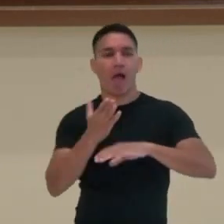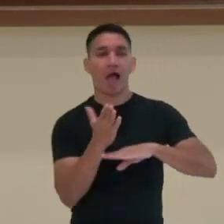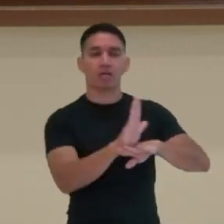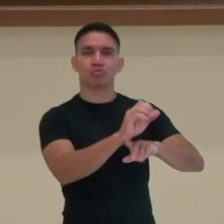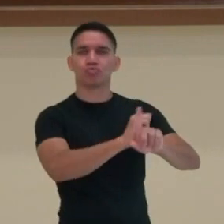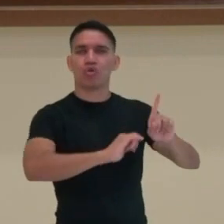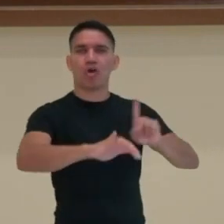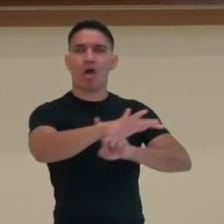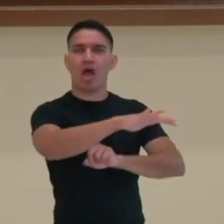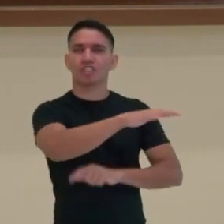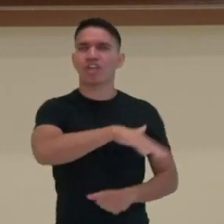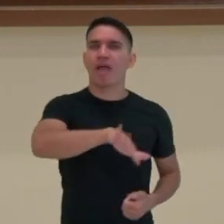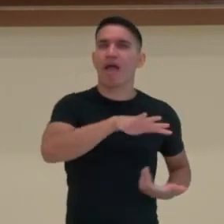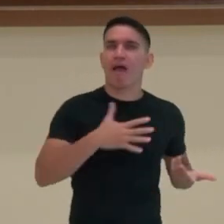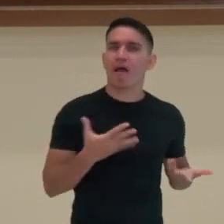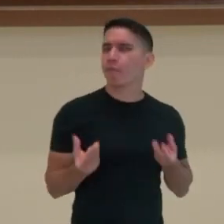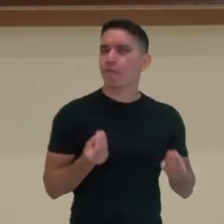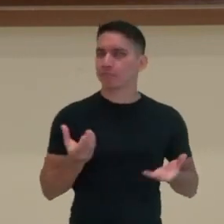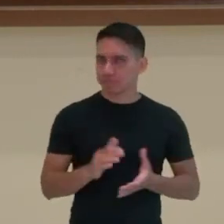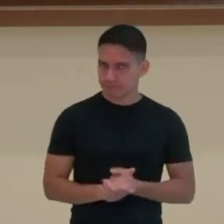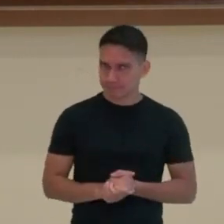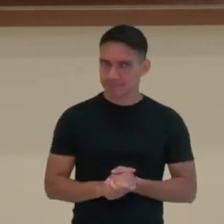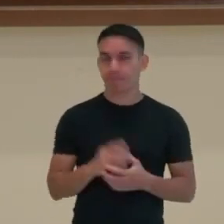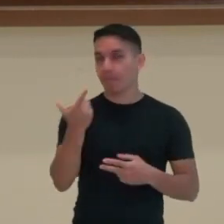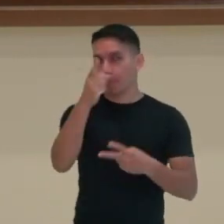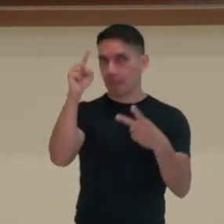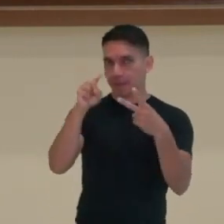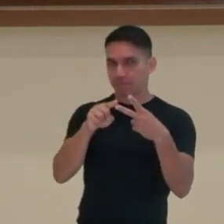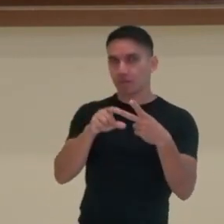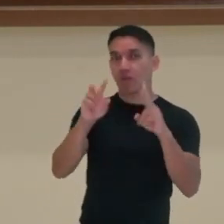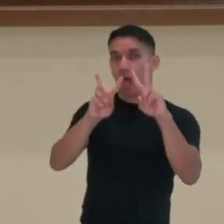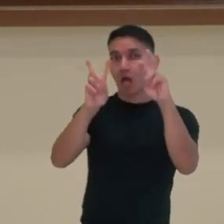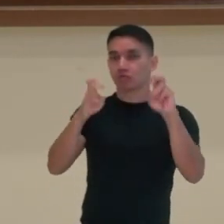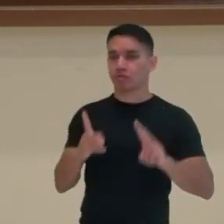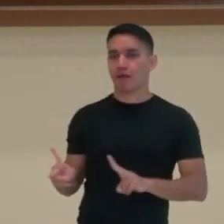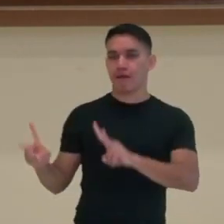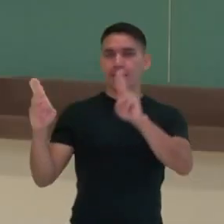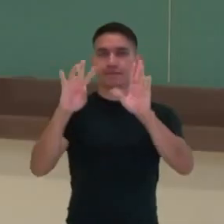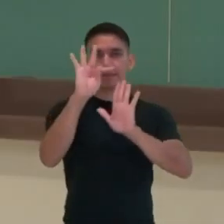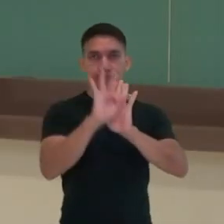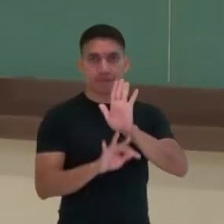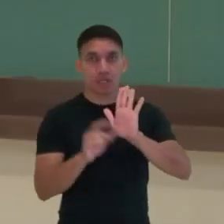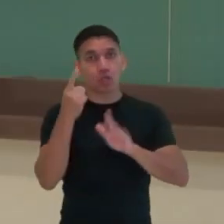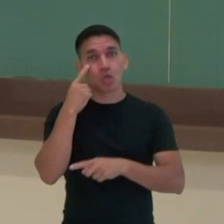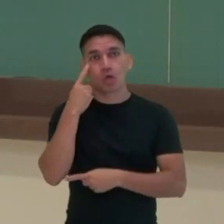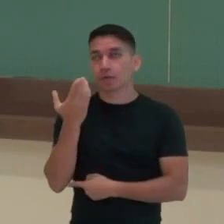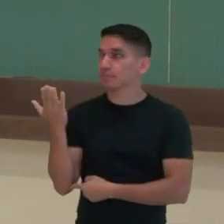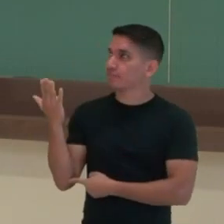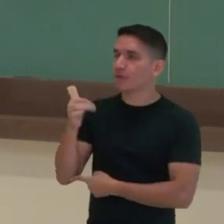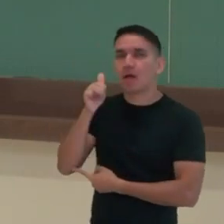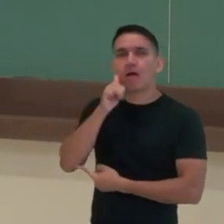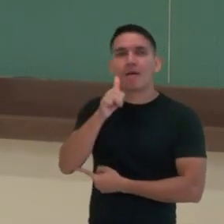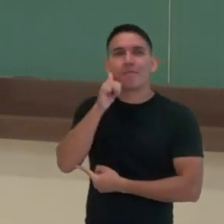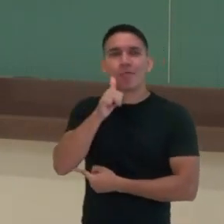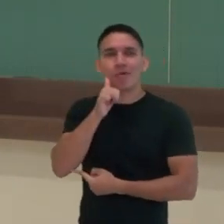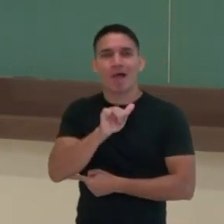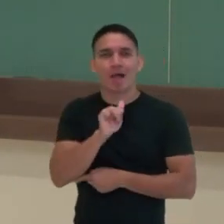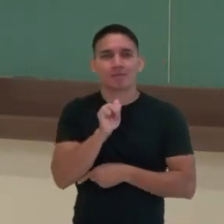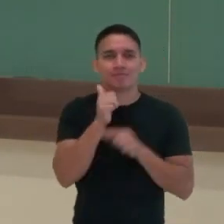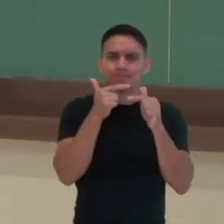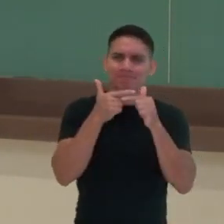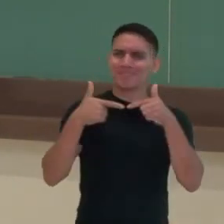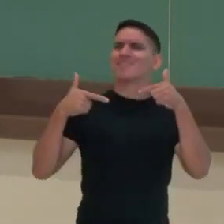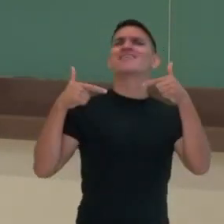em geral. O outro ponto era sobre o fragmento retirado do texto. Mulher rindo para esconder o medo da sociedade da